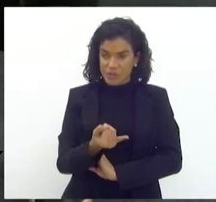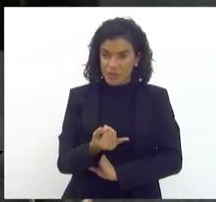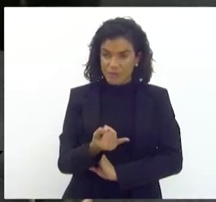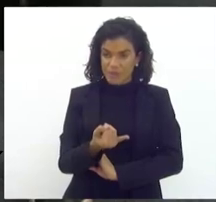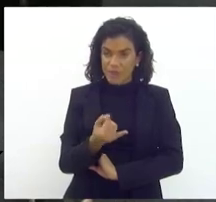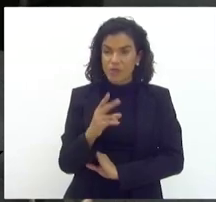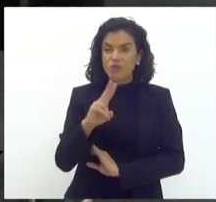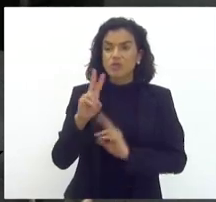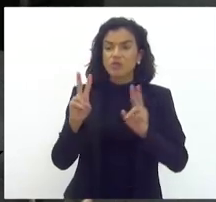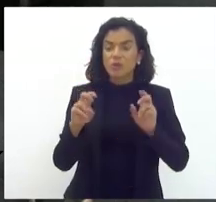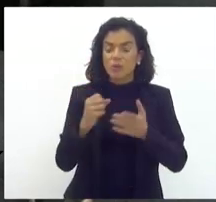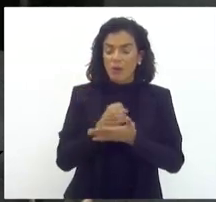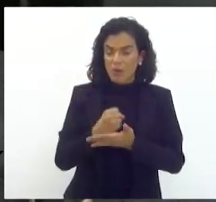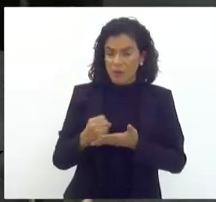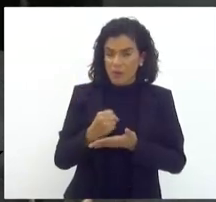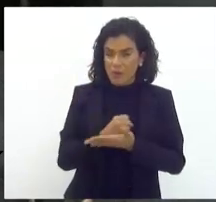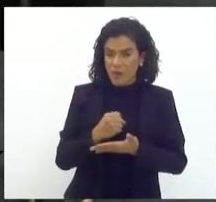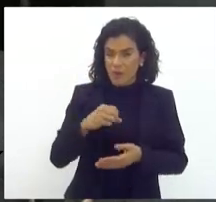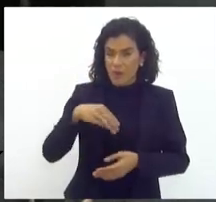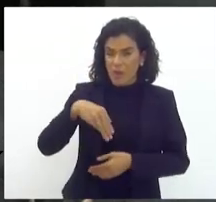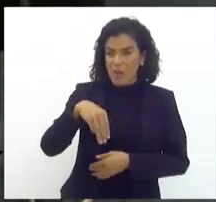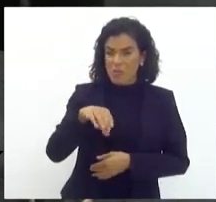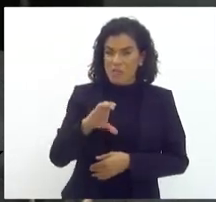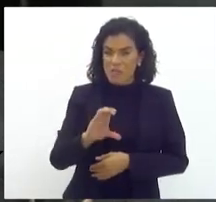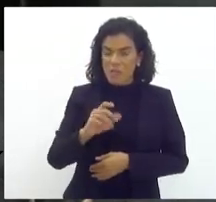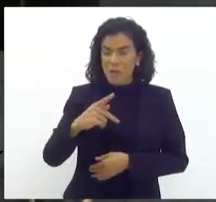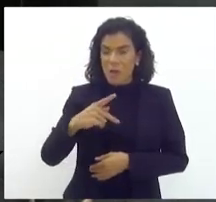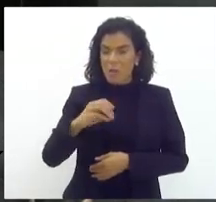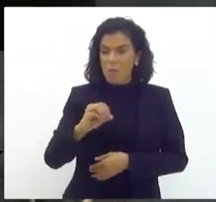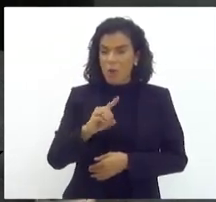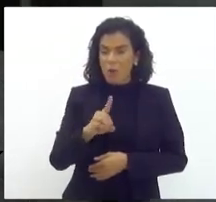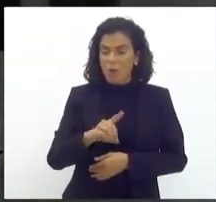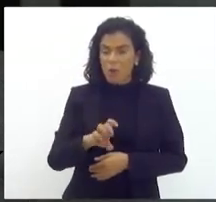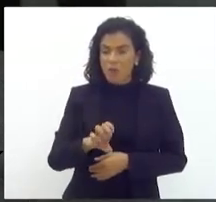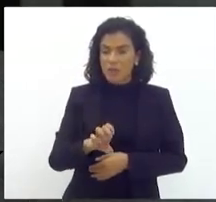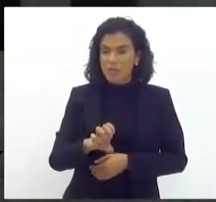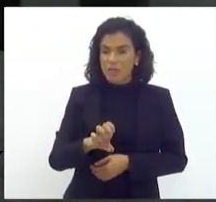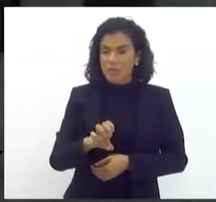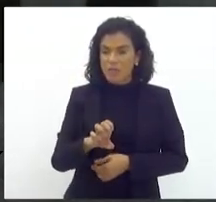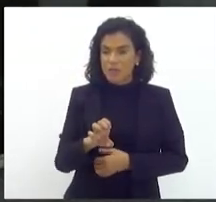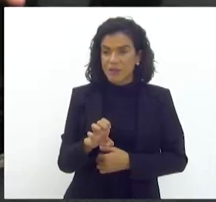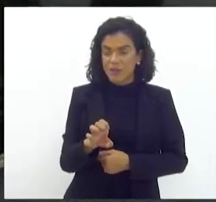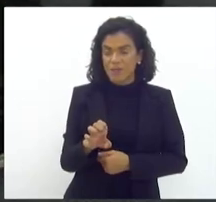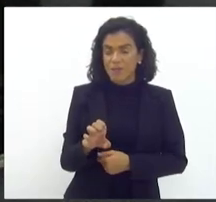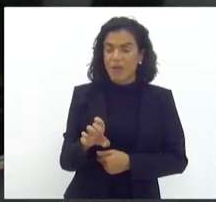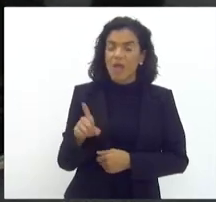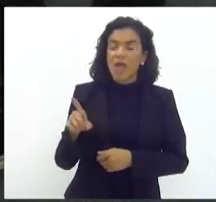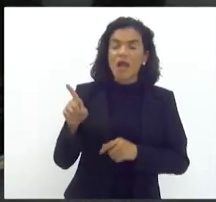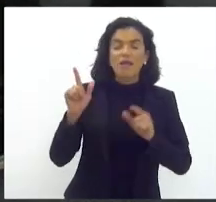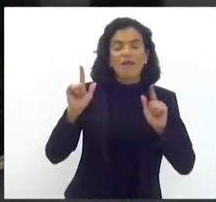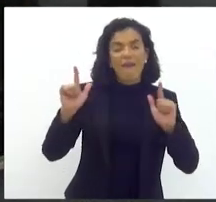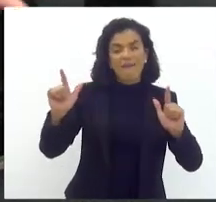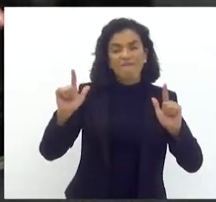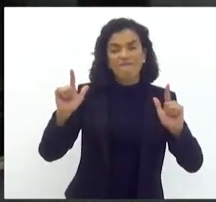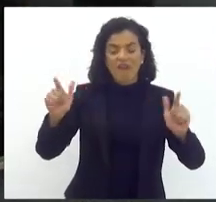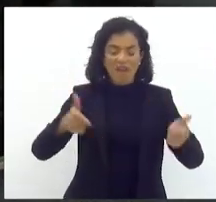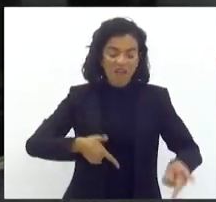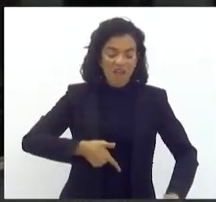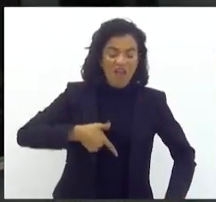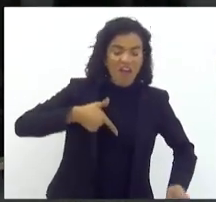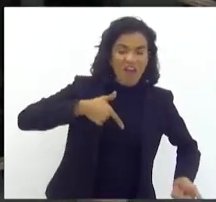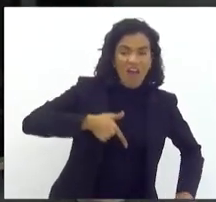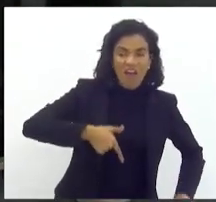Mc Lan Poso aquele que faz Apologia ao narcotráfico ao Comando Vermelho